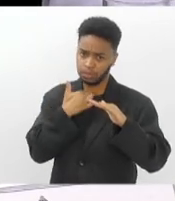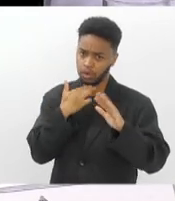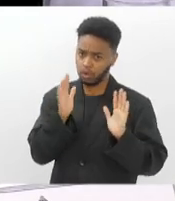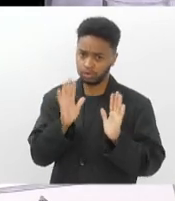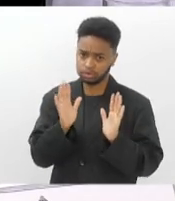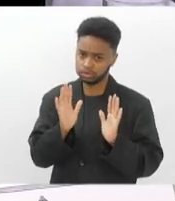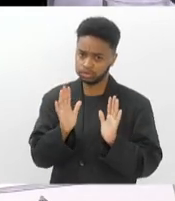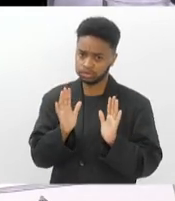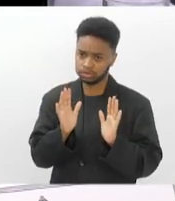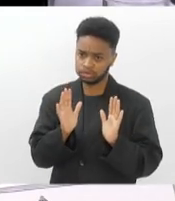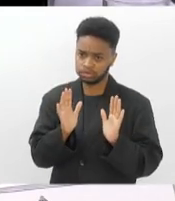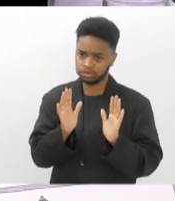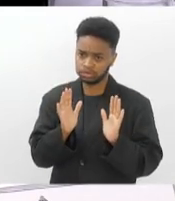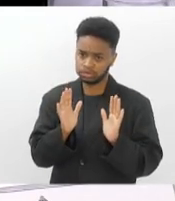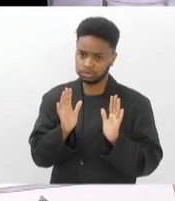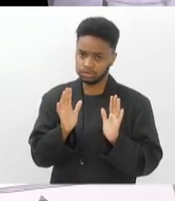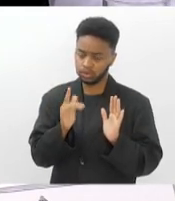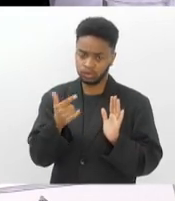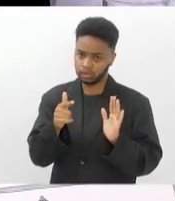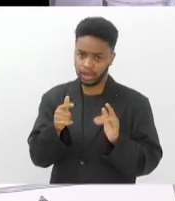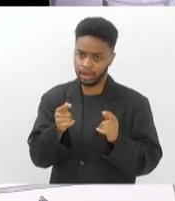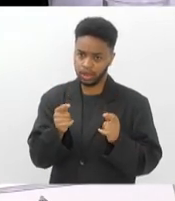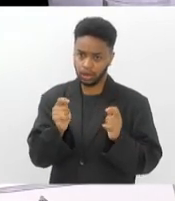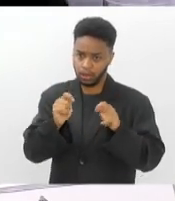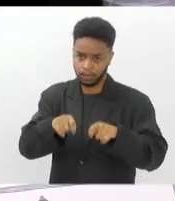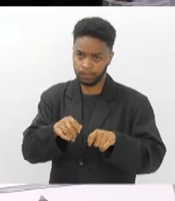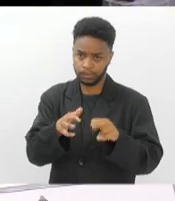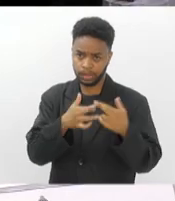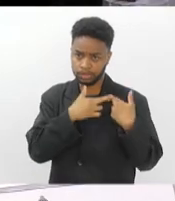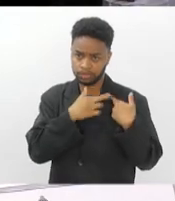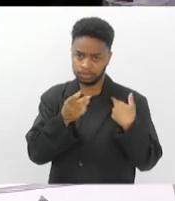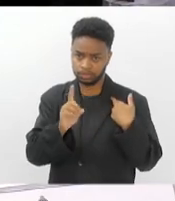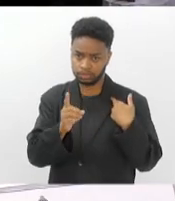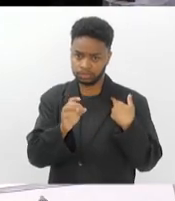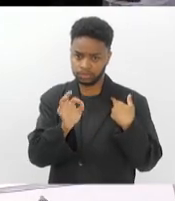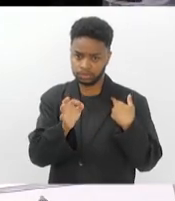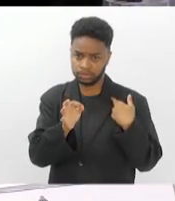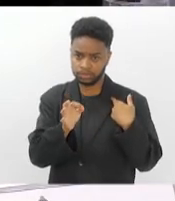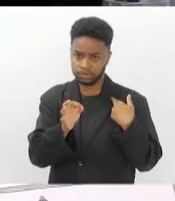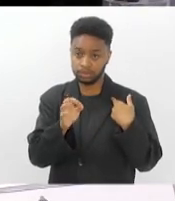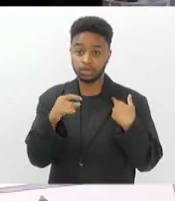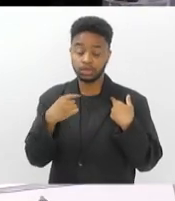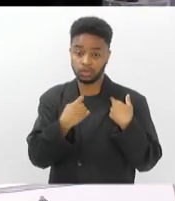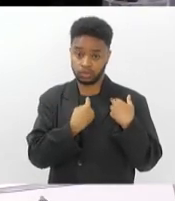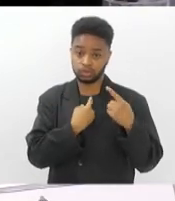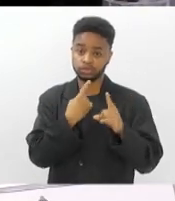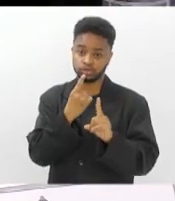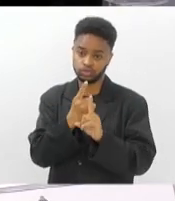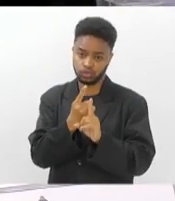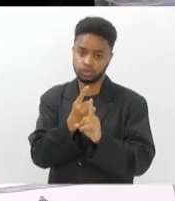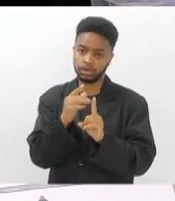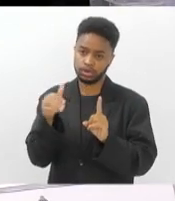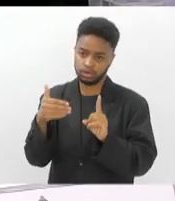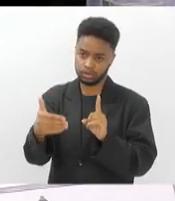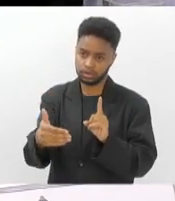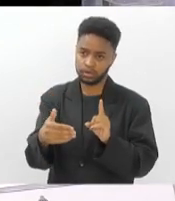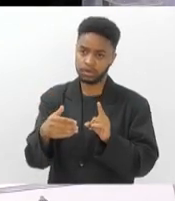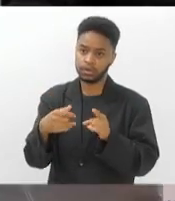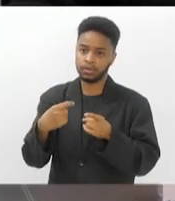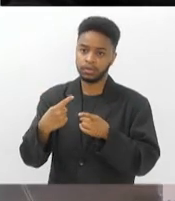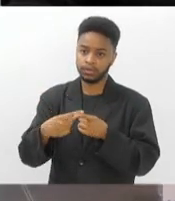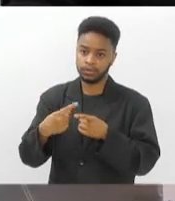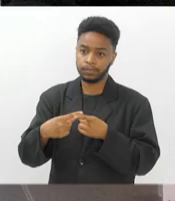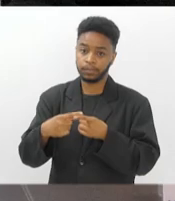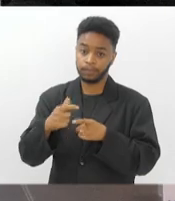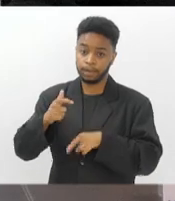esse essa competência jurídica é isso que a gente vai descobrir quando quando nós quando eles